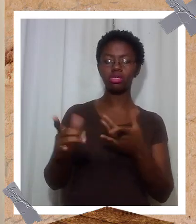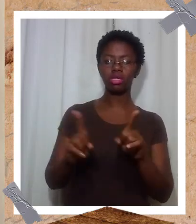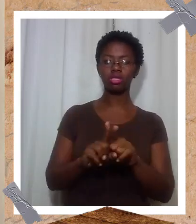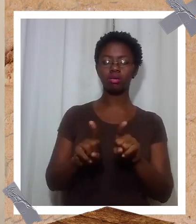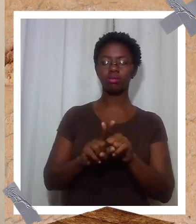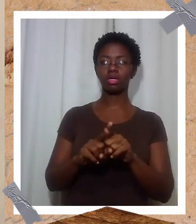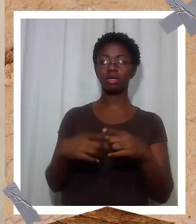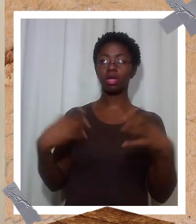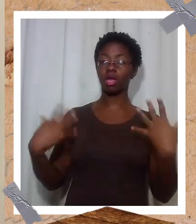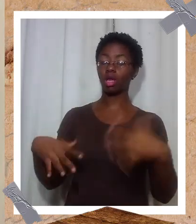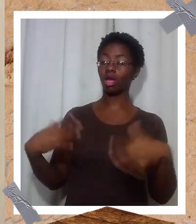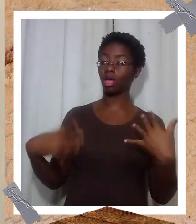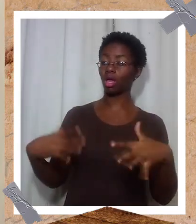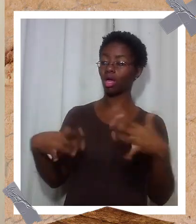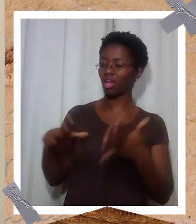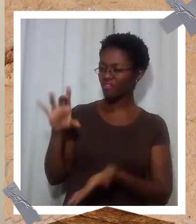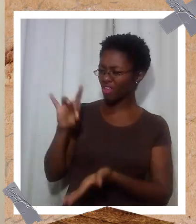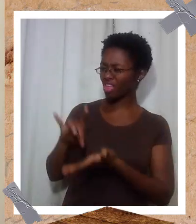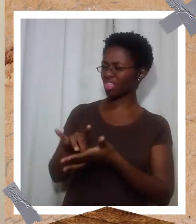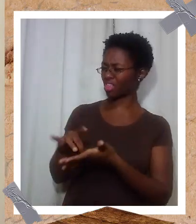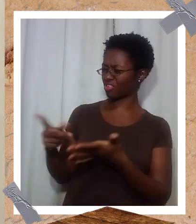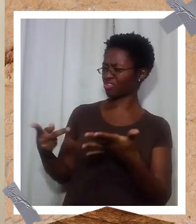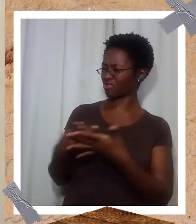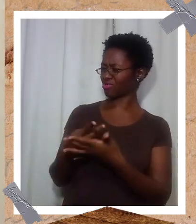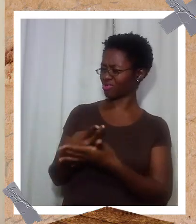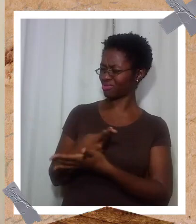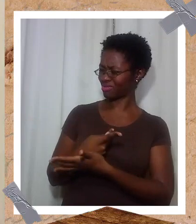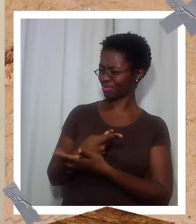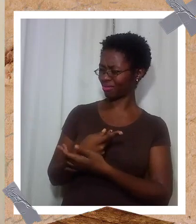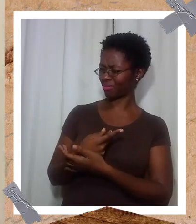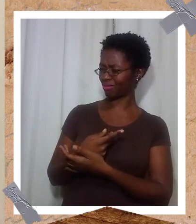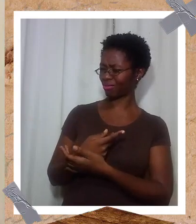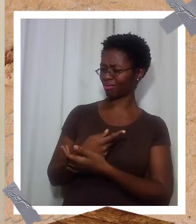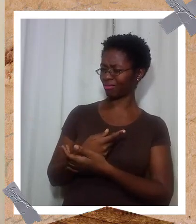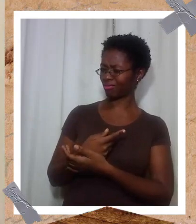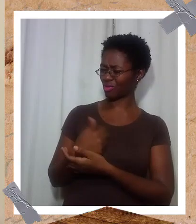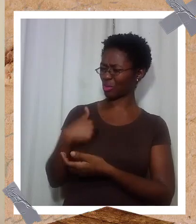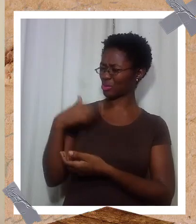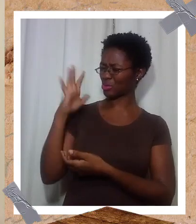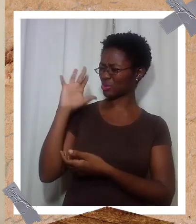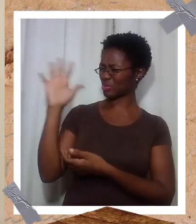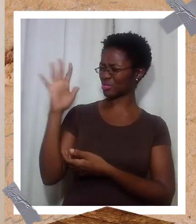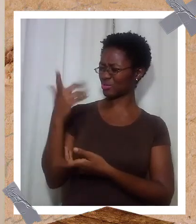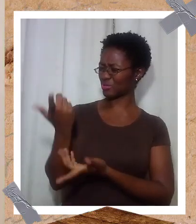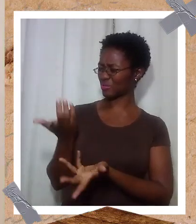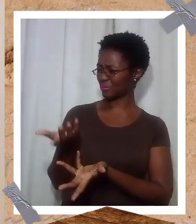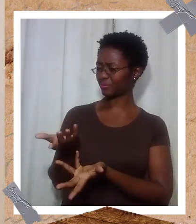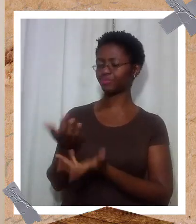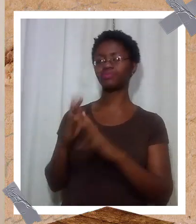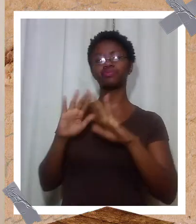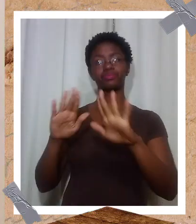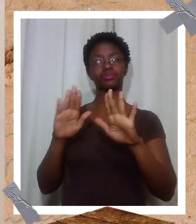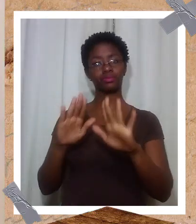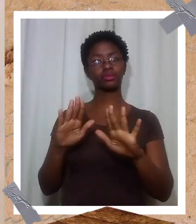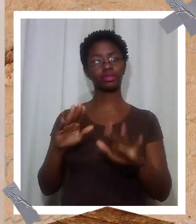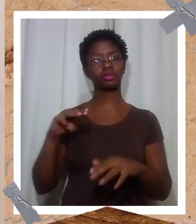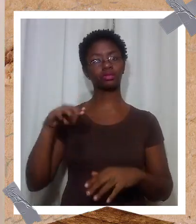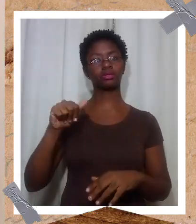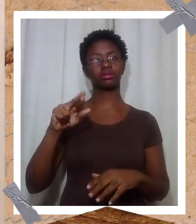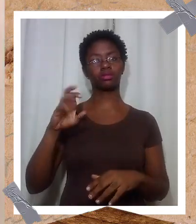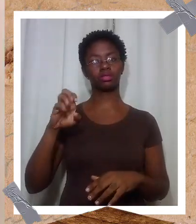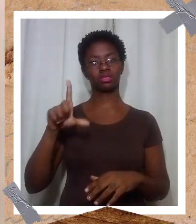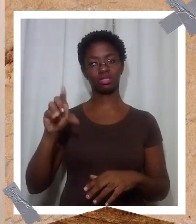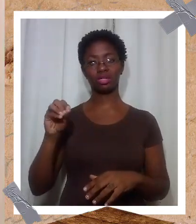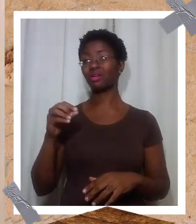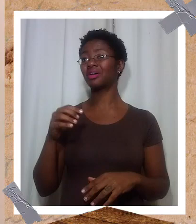tipo, caramba, seria que isso é real, tal. E ali, quando o martelo bate, que não adianta, eu vou sempre